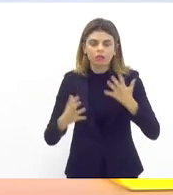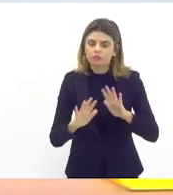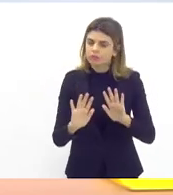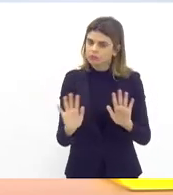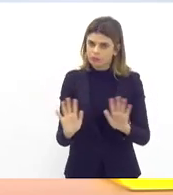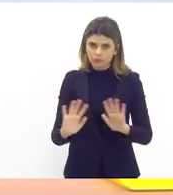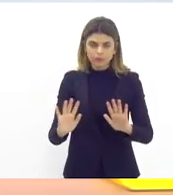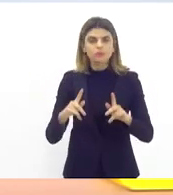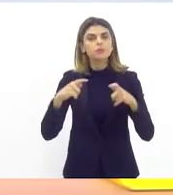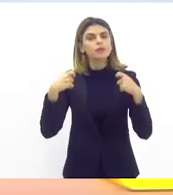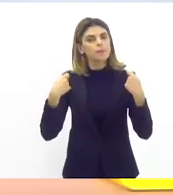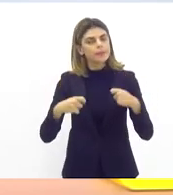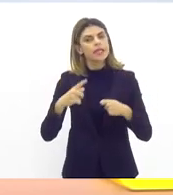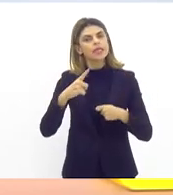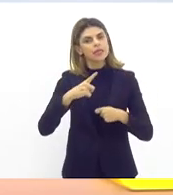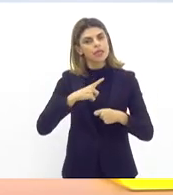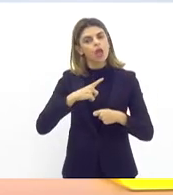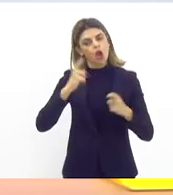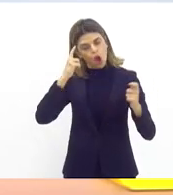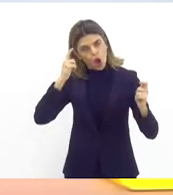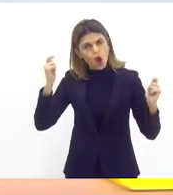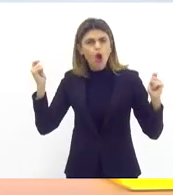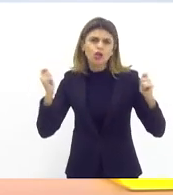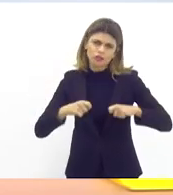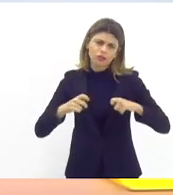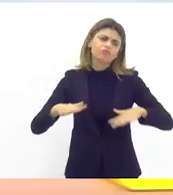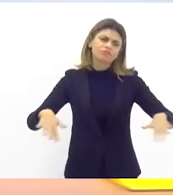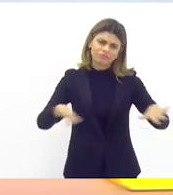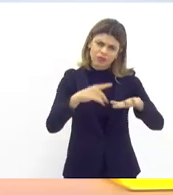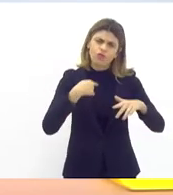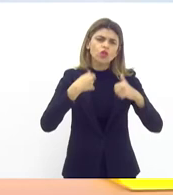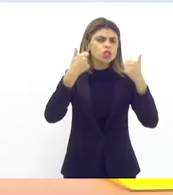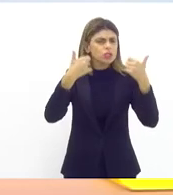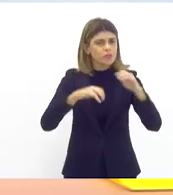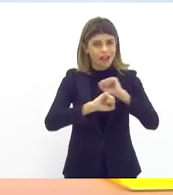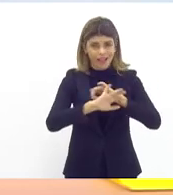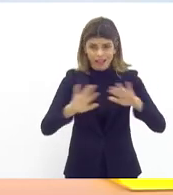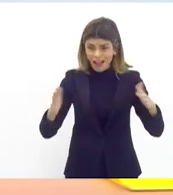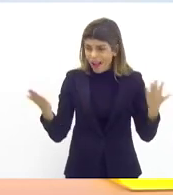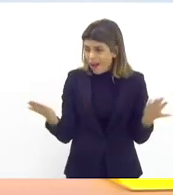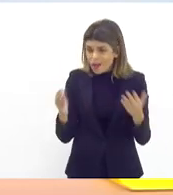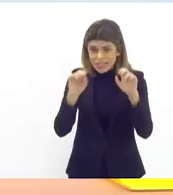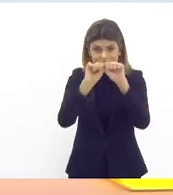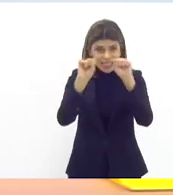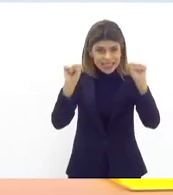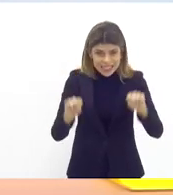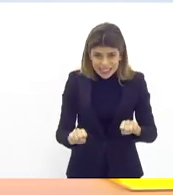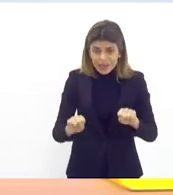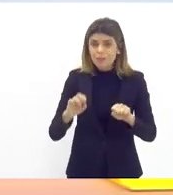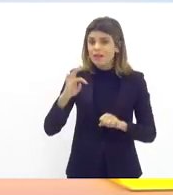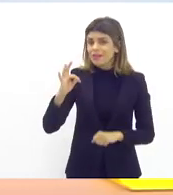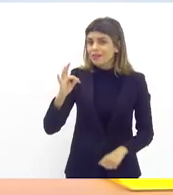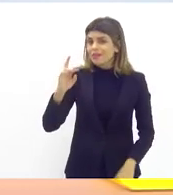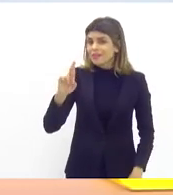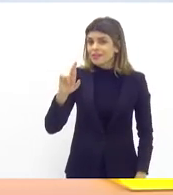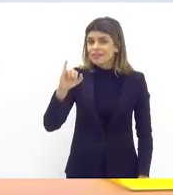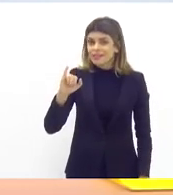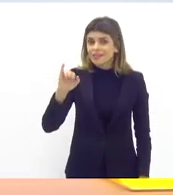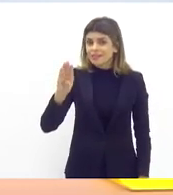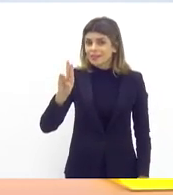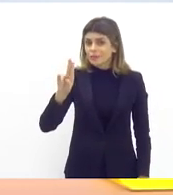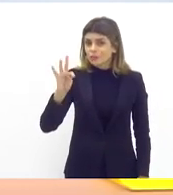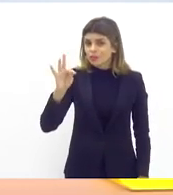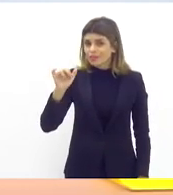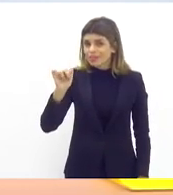assim, nós temos que ter condições de realmente... Pessoal, vamos ser bem claros. O sistema tributário atual nosso de tributos indiretos é o pior